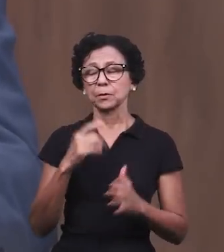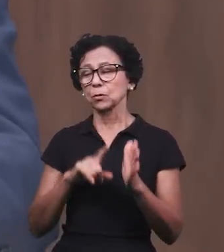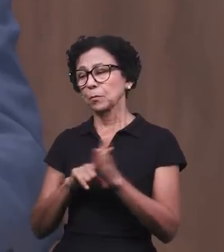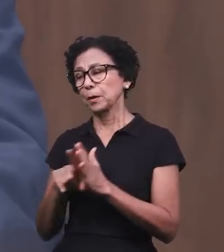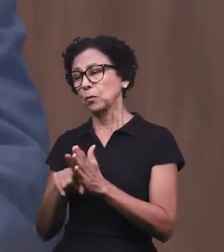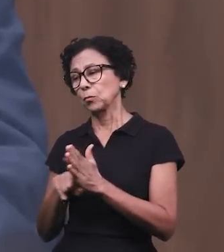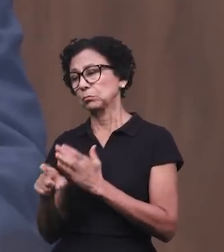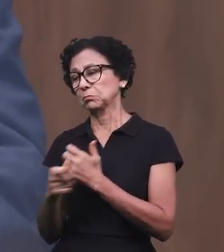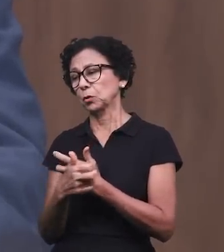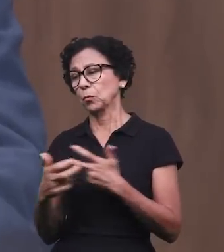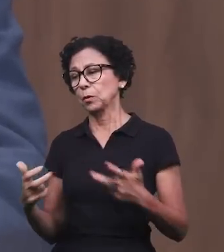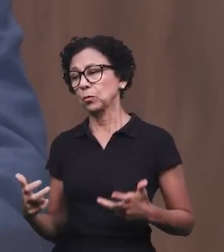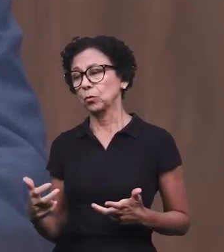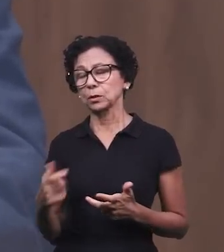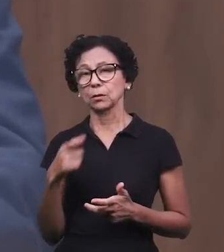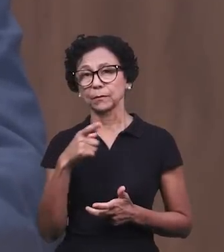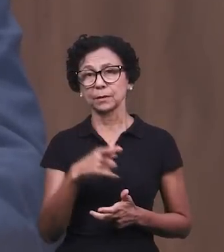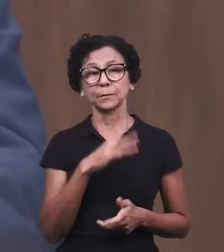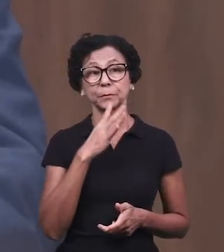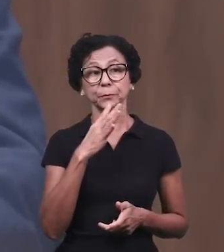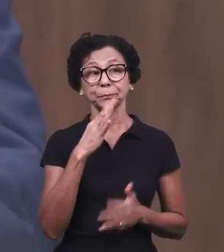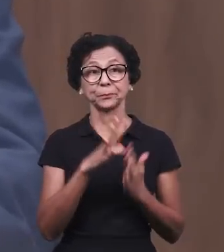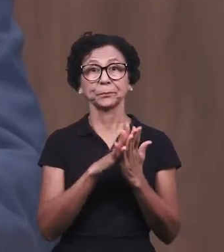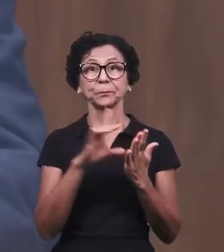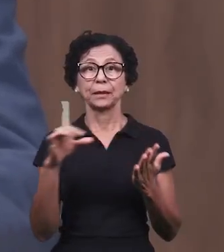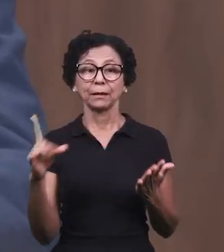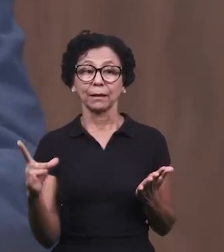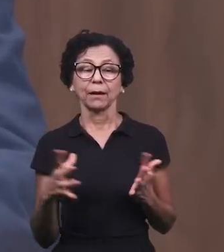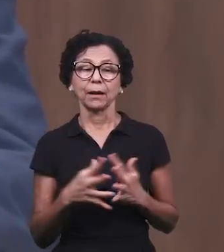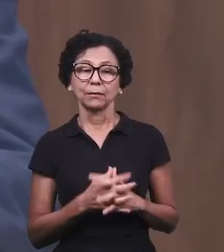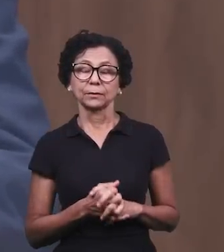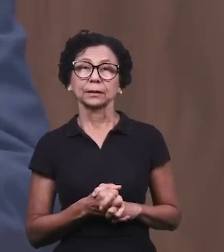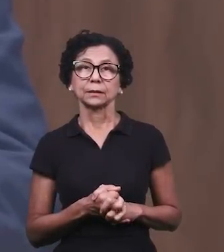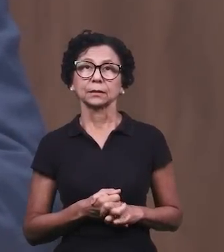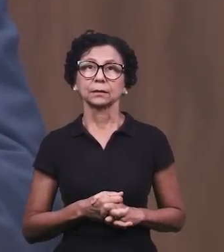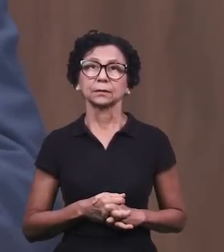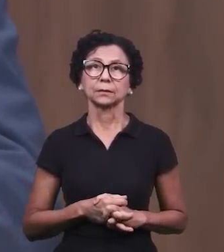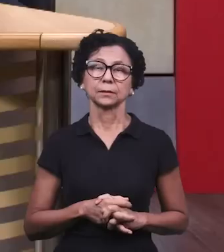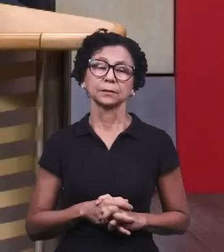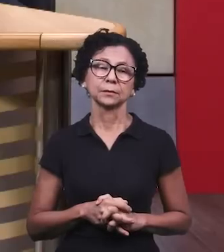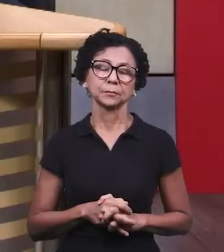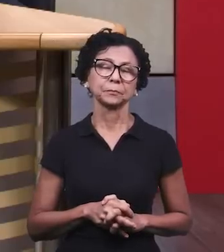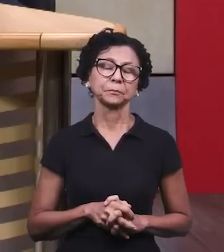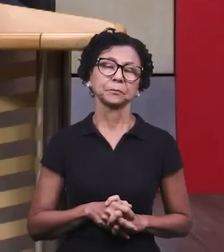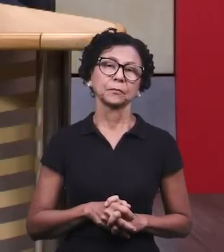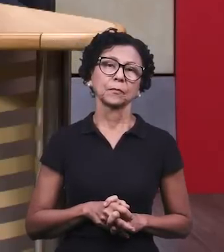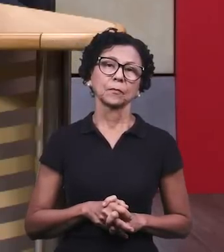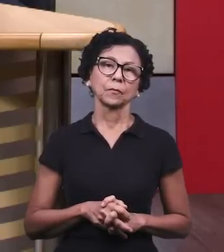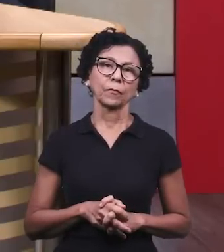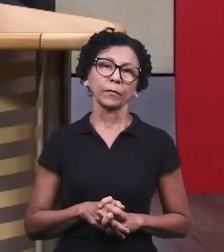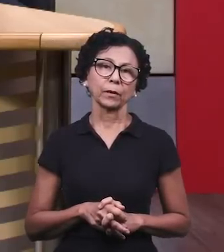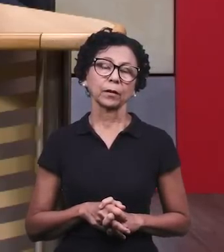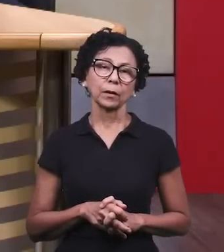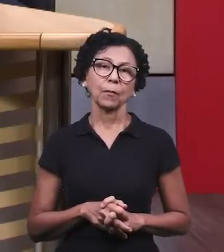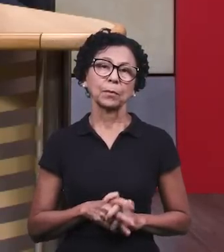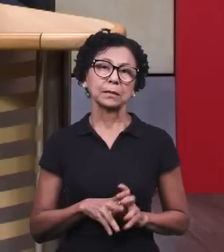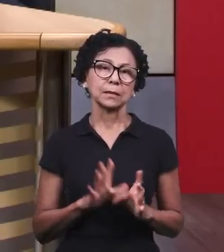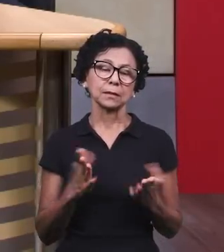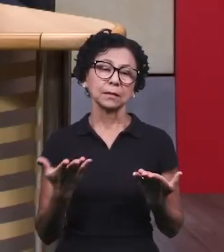que conhecer a palavra para dizer onde está a palavra, dar o endereço, né? O pastor Dodge falava muito isso, né?